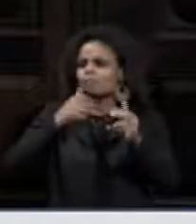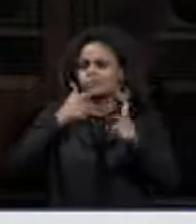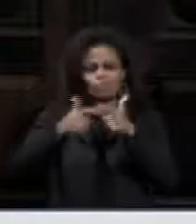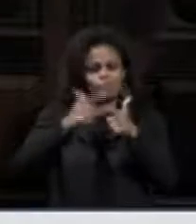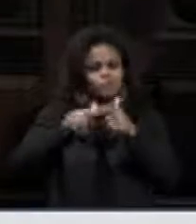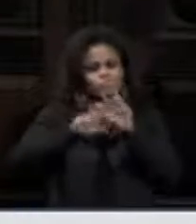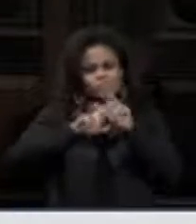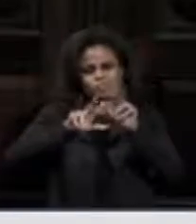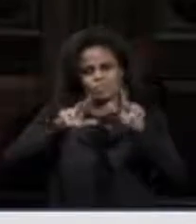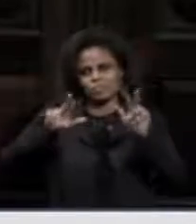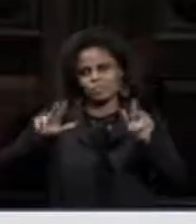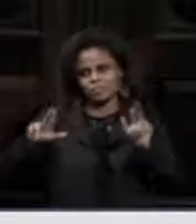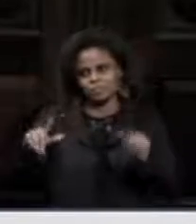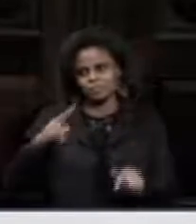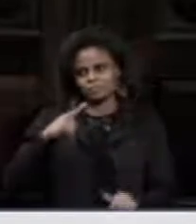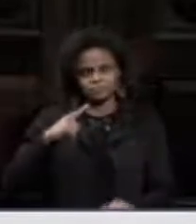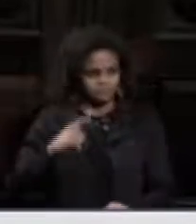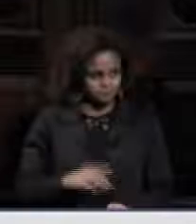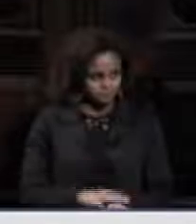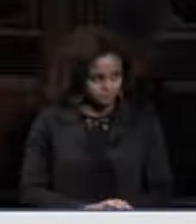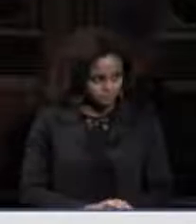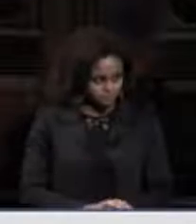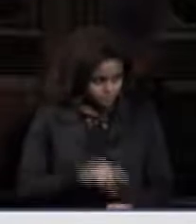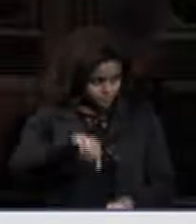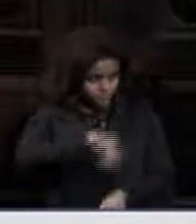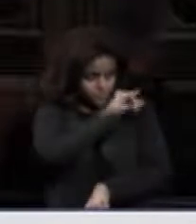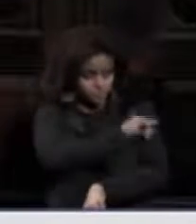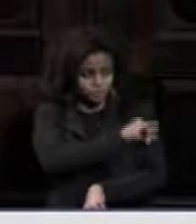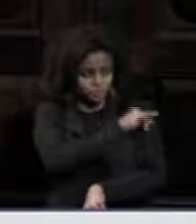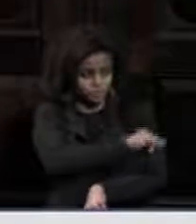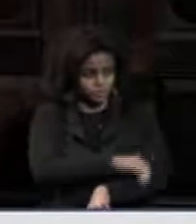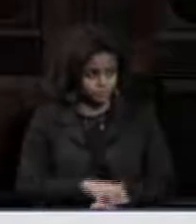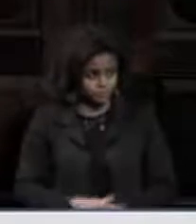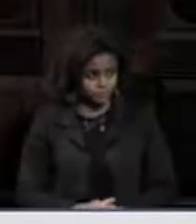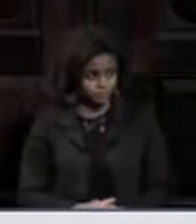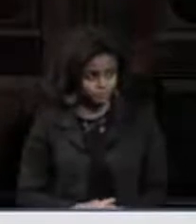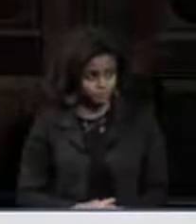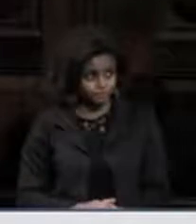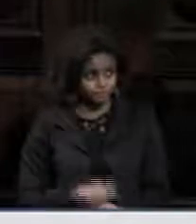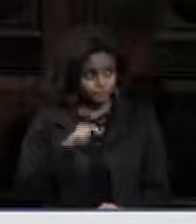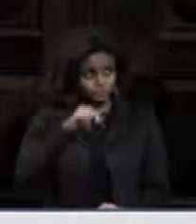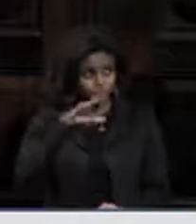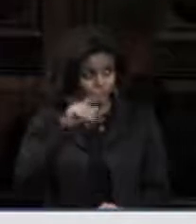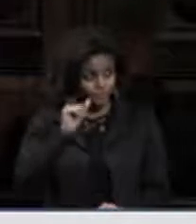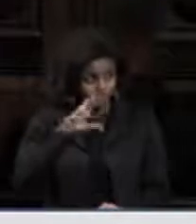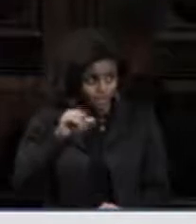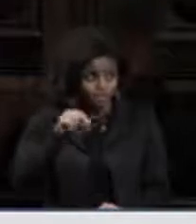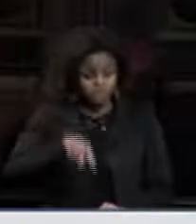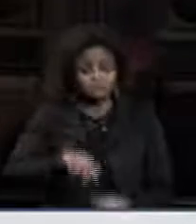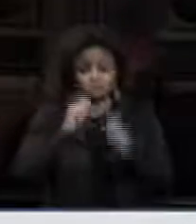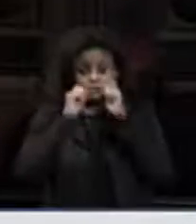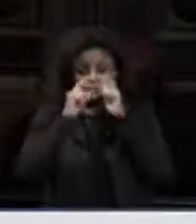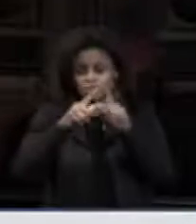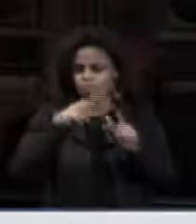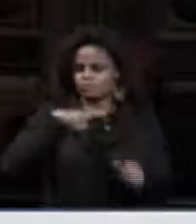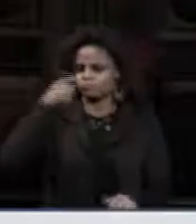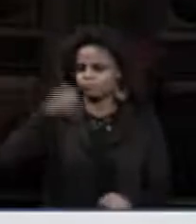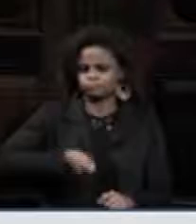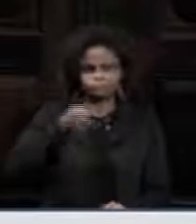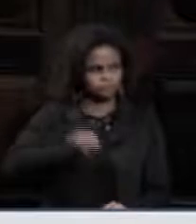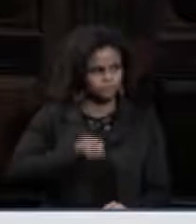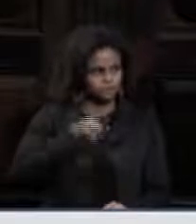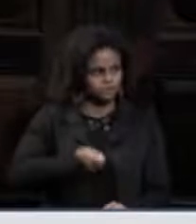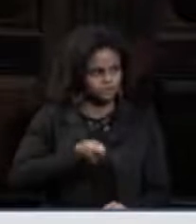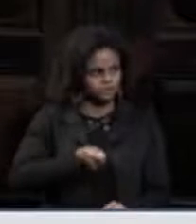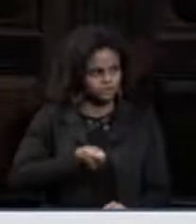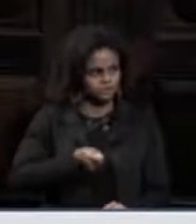problema parece que caiu de uma vez só sobre o estado do Rio de Janeiro, e é claro que esta casa tem a obrigação de